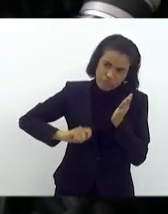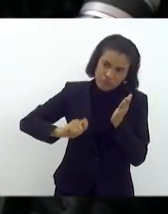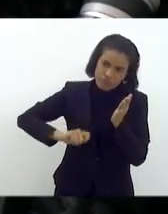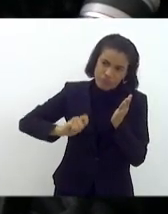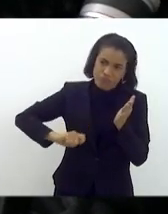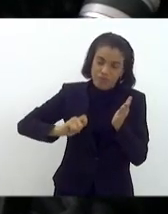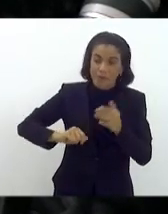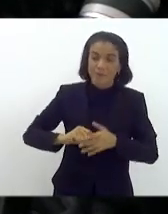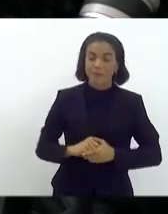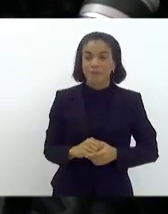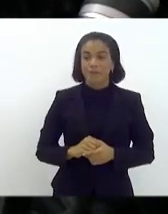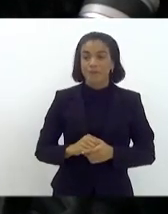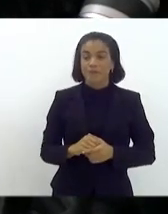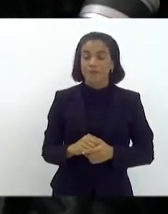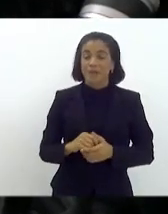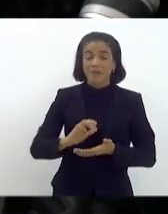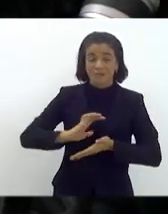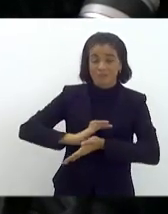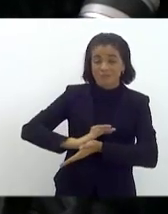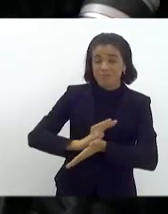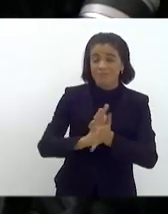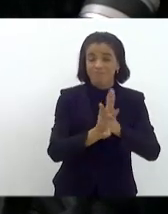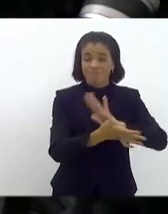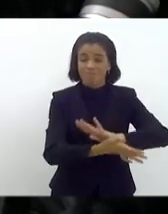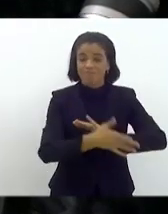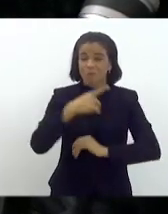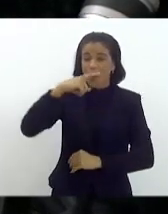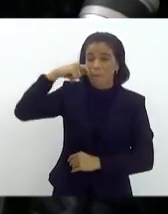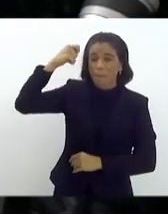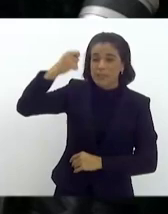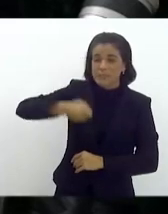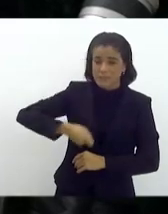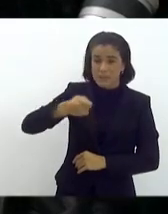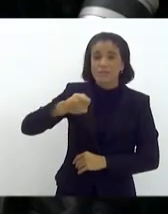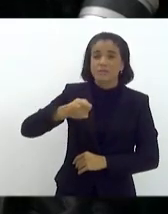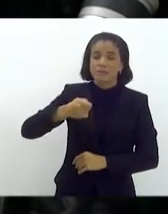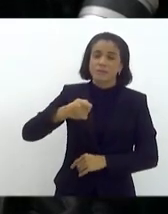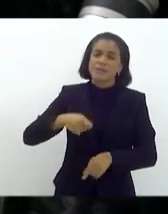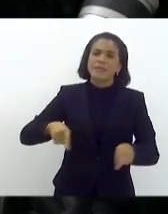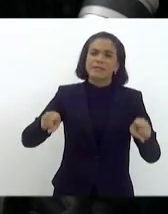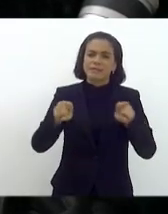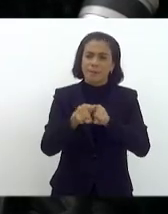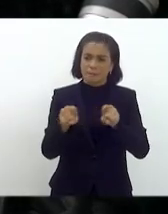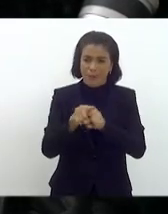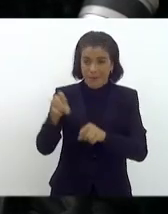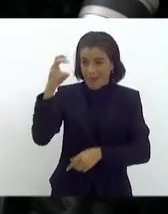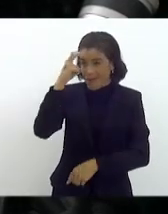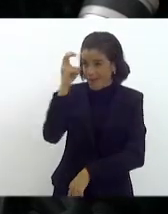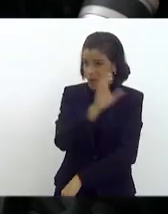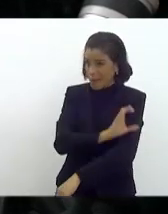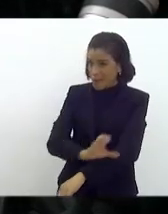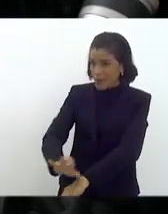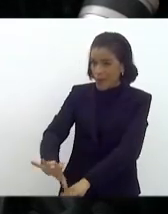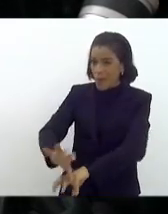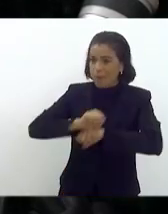e o preconceito o machismo ele também é cultural